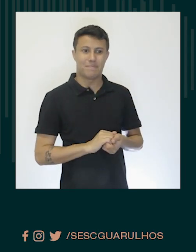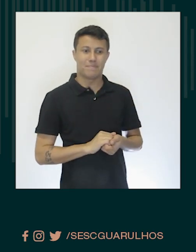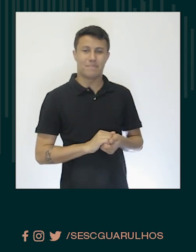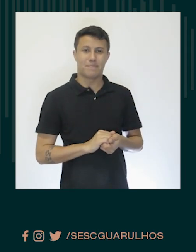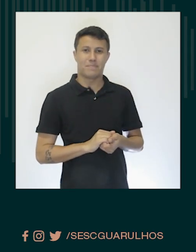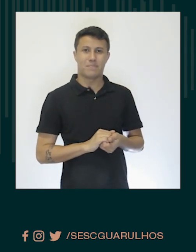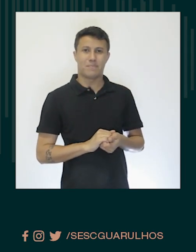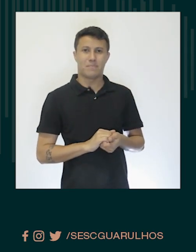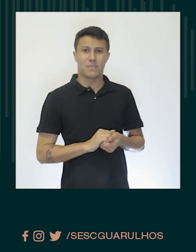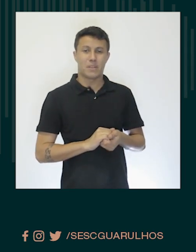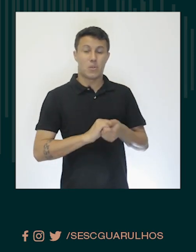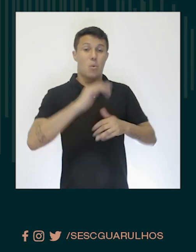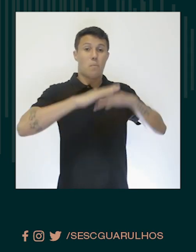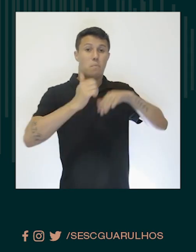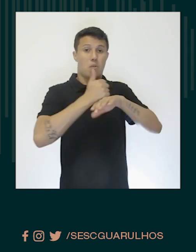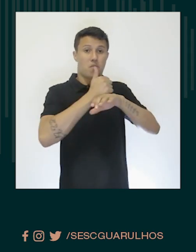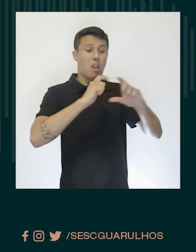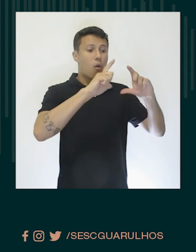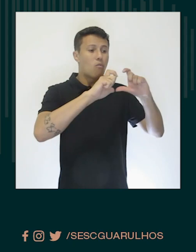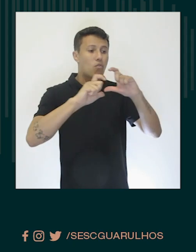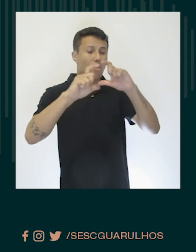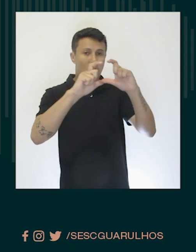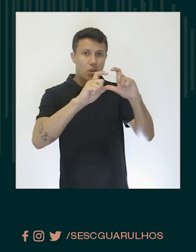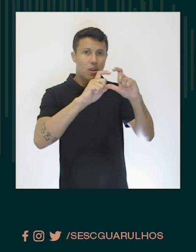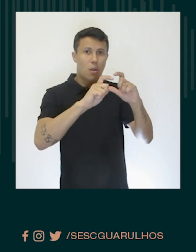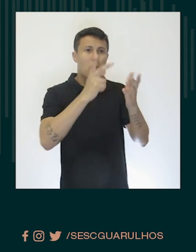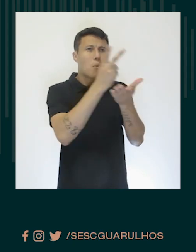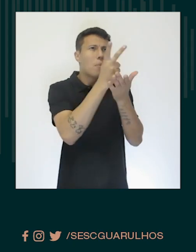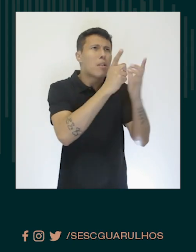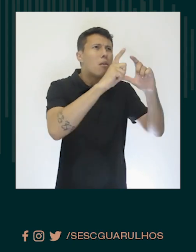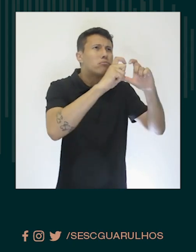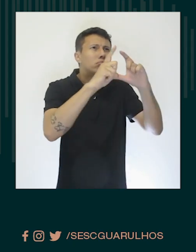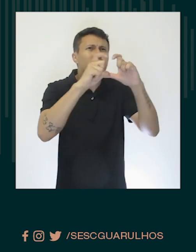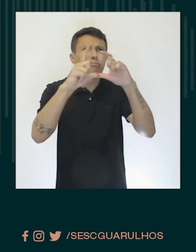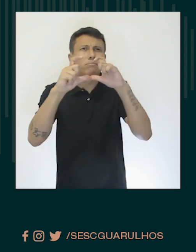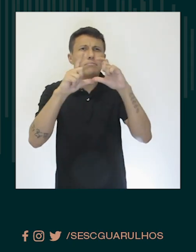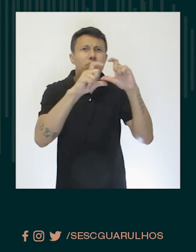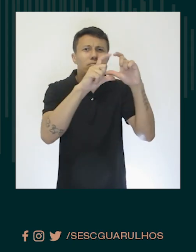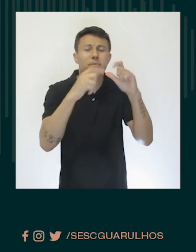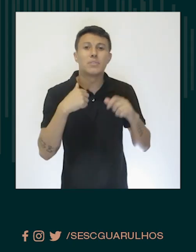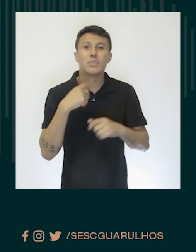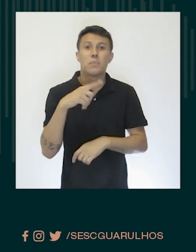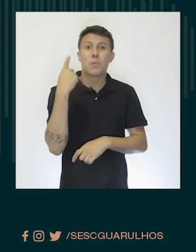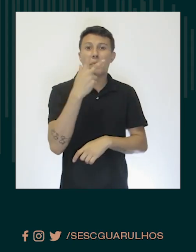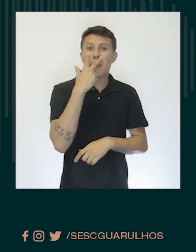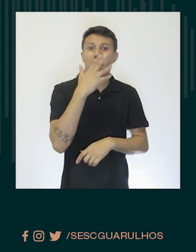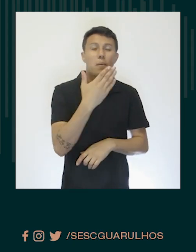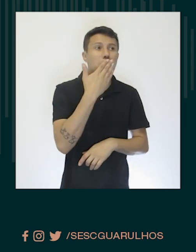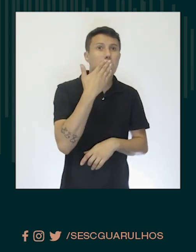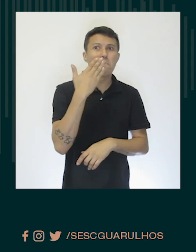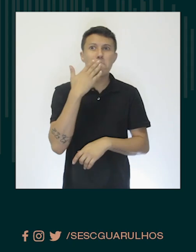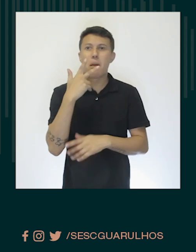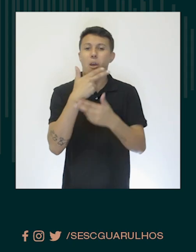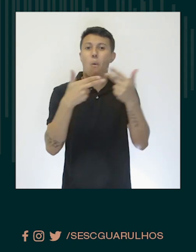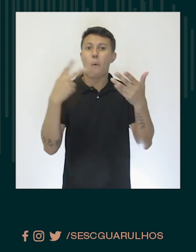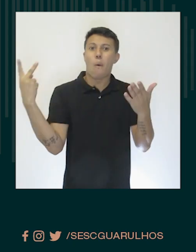é quando um fotógrafo está registrando um momento. Muitas vezes a gente está ali no silêncio para que as